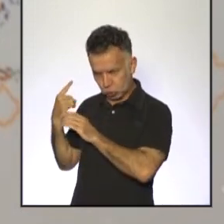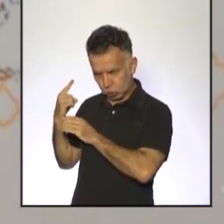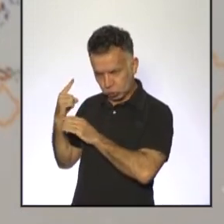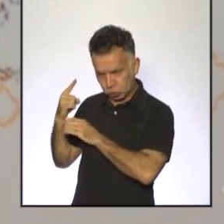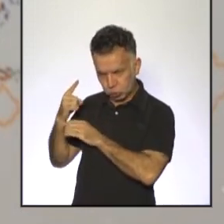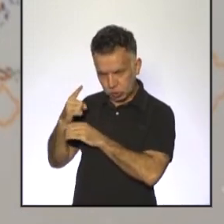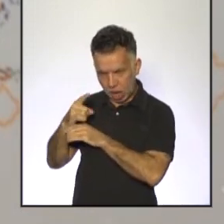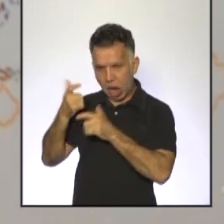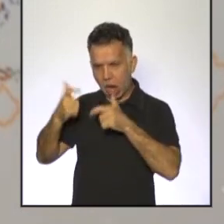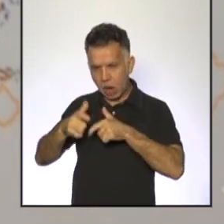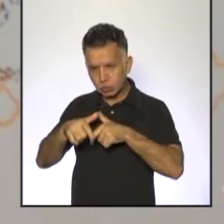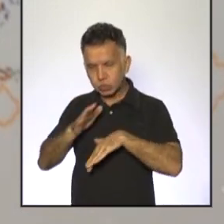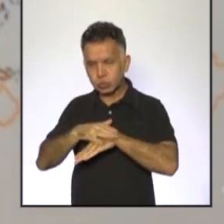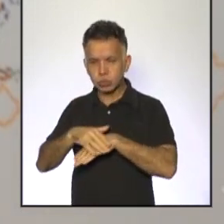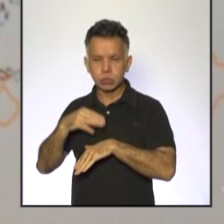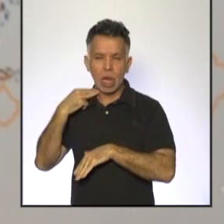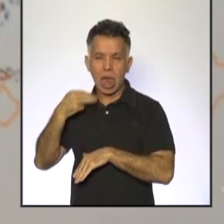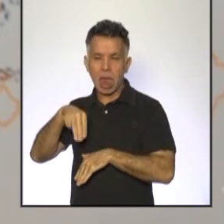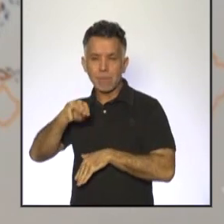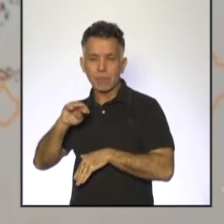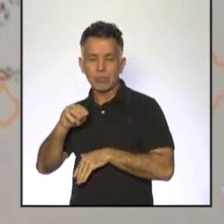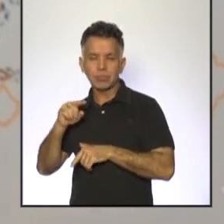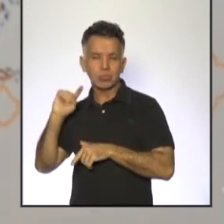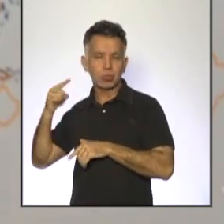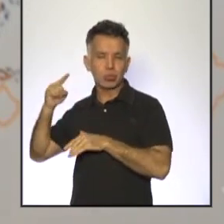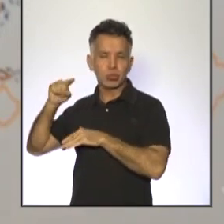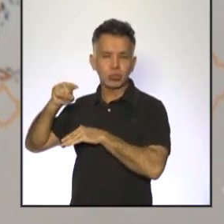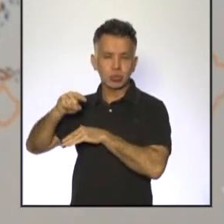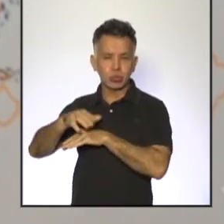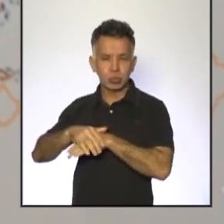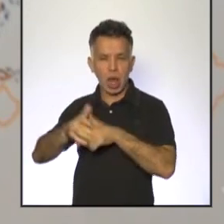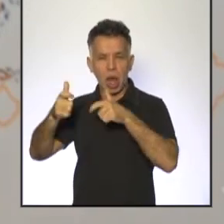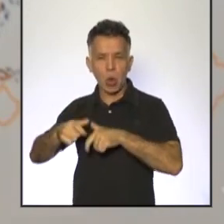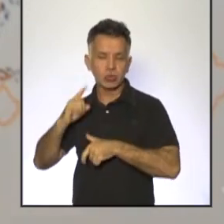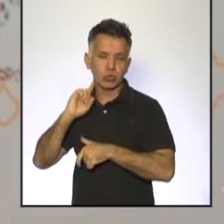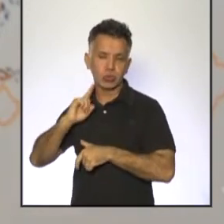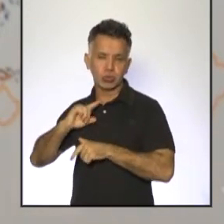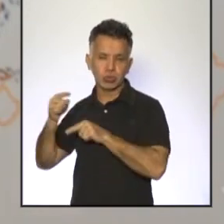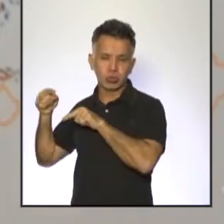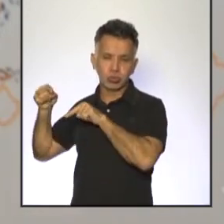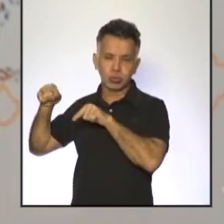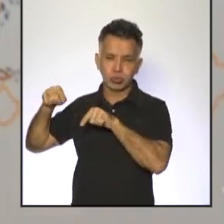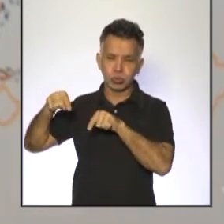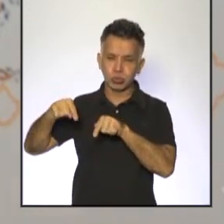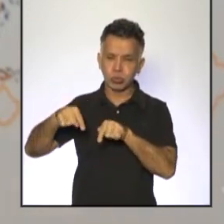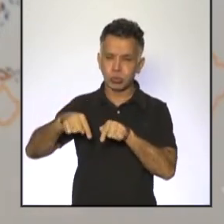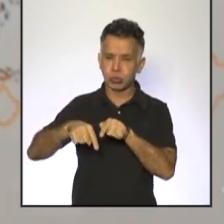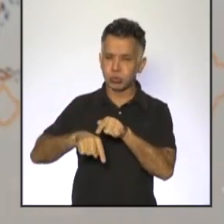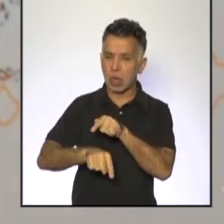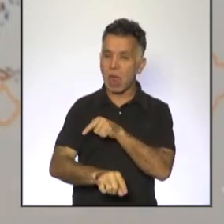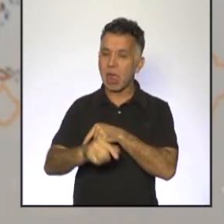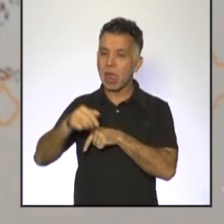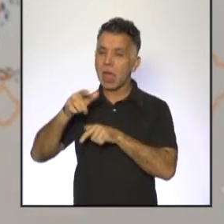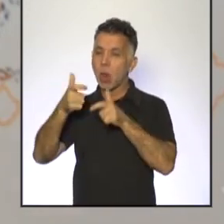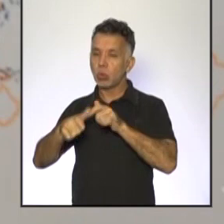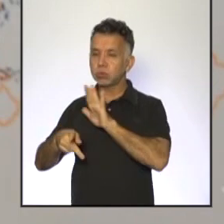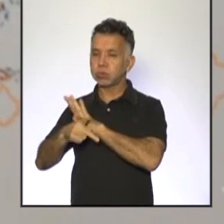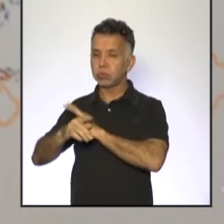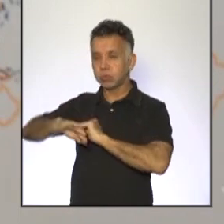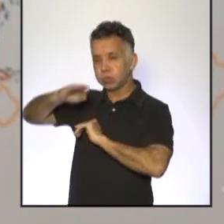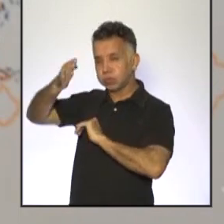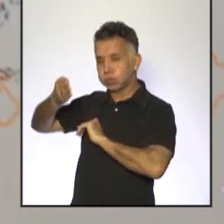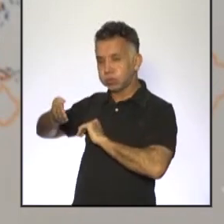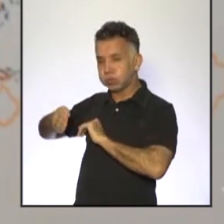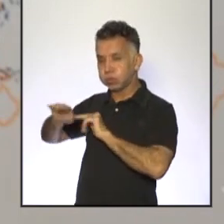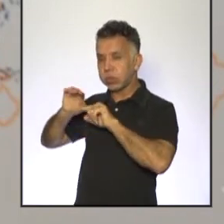da Chapada Diamantina e desce até Minas Gerais, passando como espinha dorsal de Minas Gerais. Porção sul da